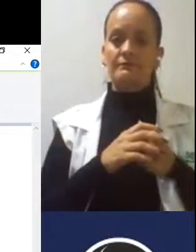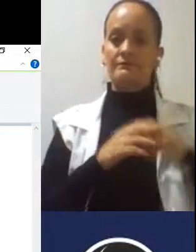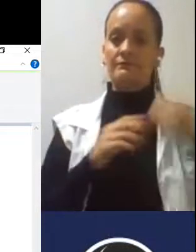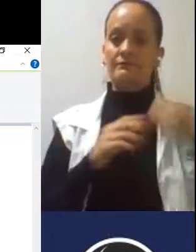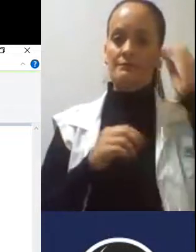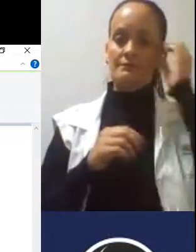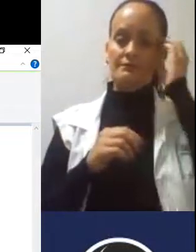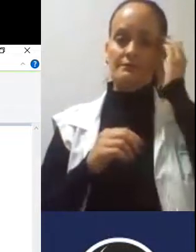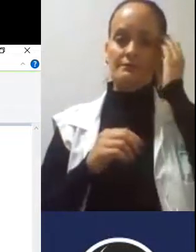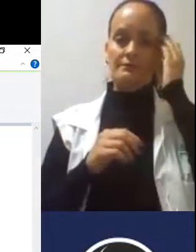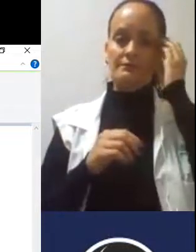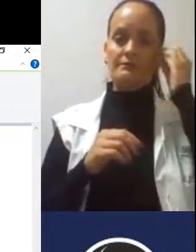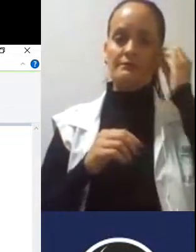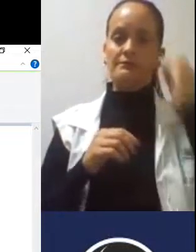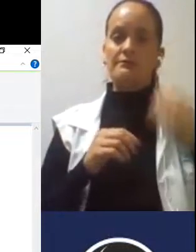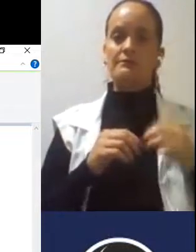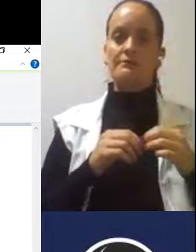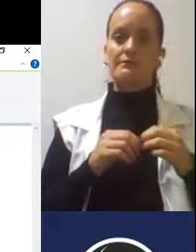ohms.